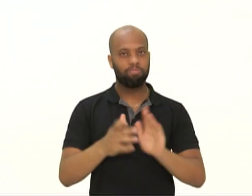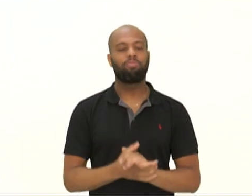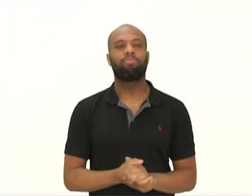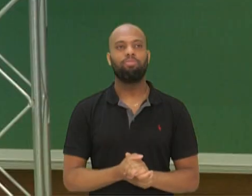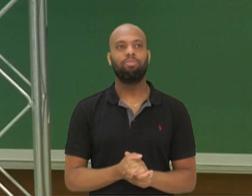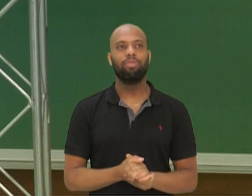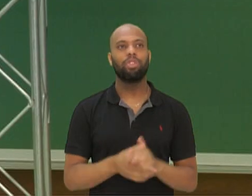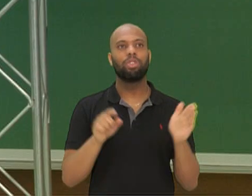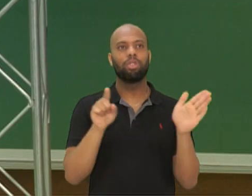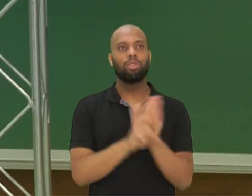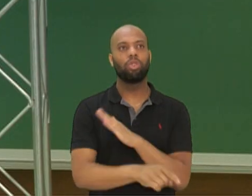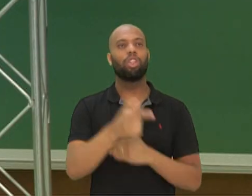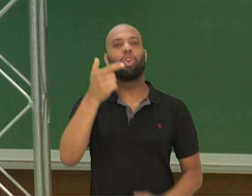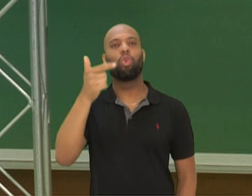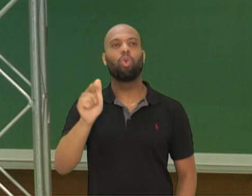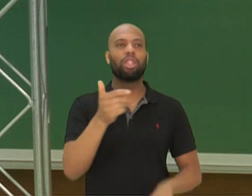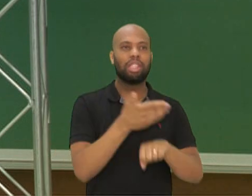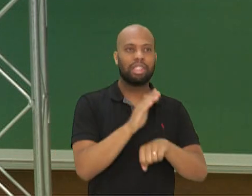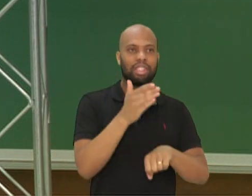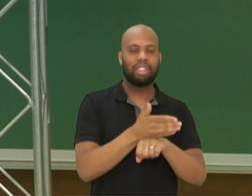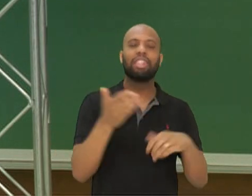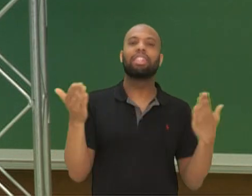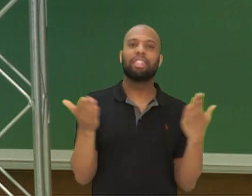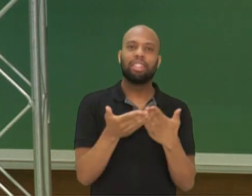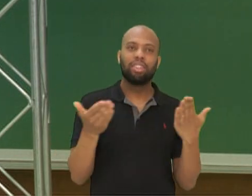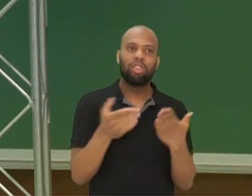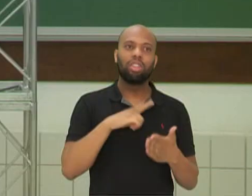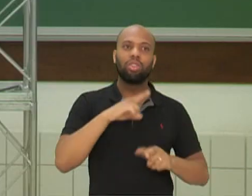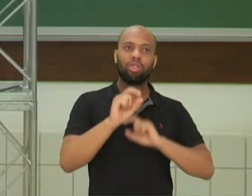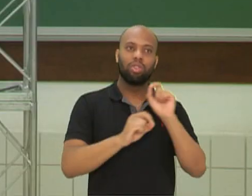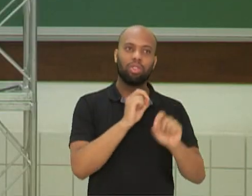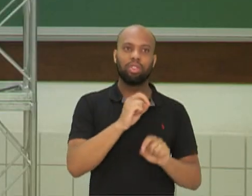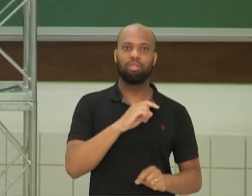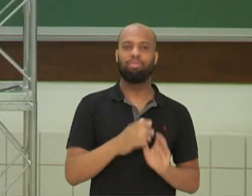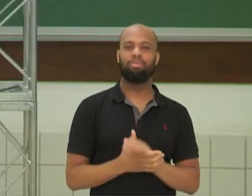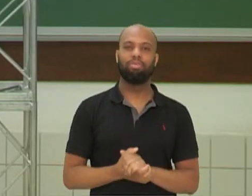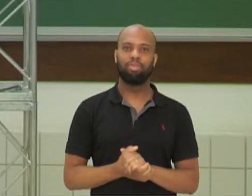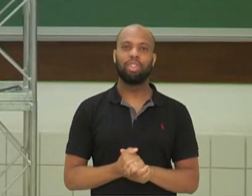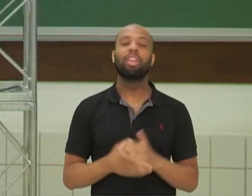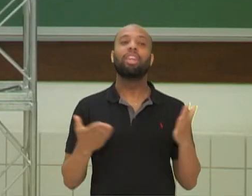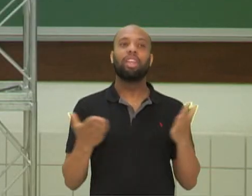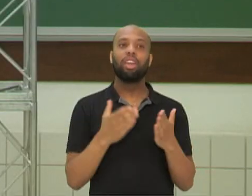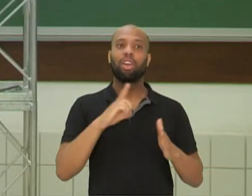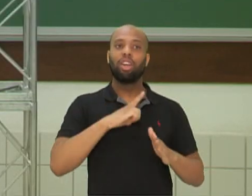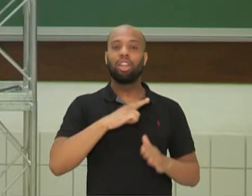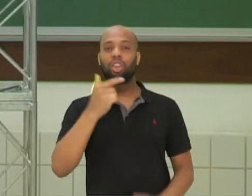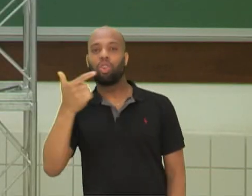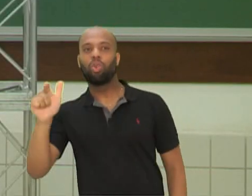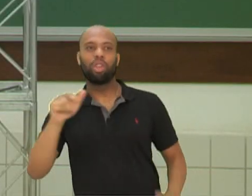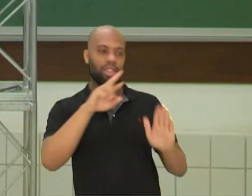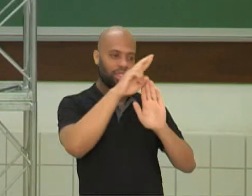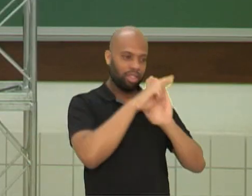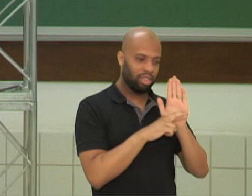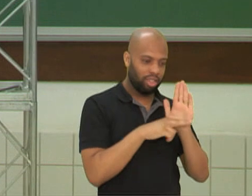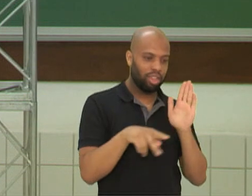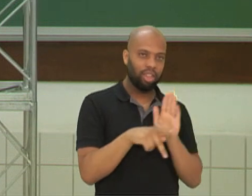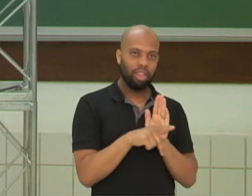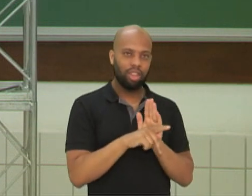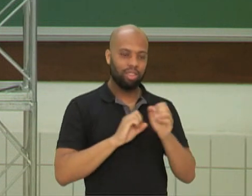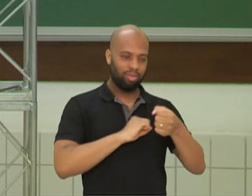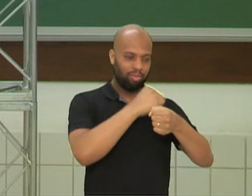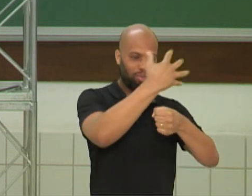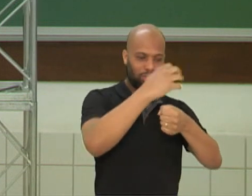16/81 igual a 3 meios. Olha o que está na base dessa expressão depois